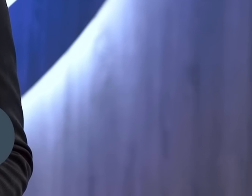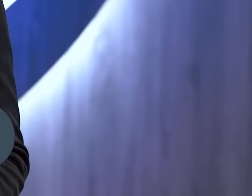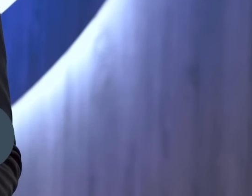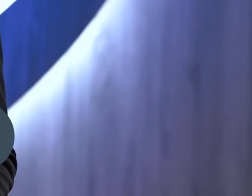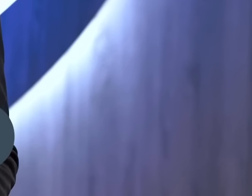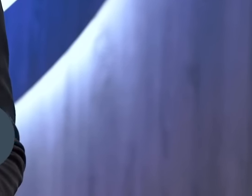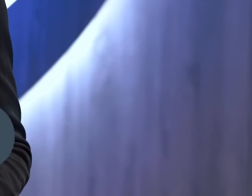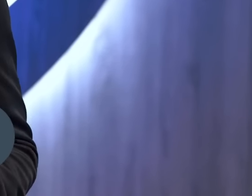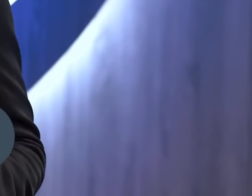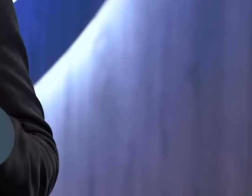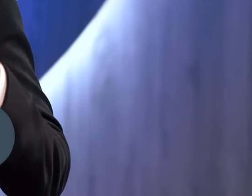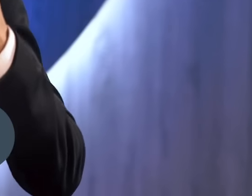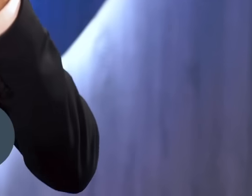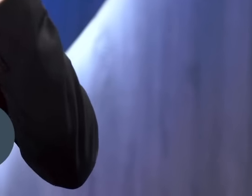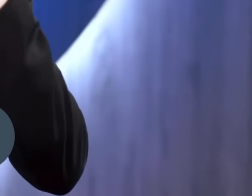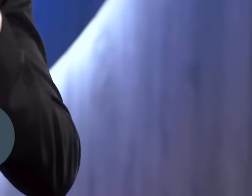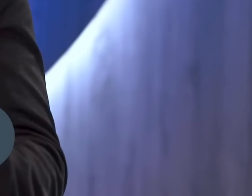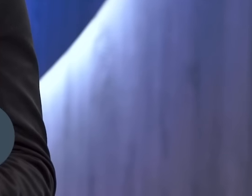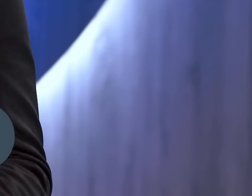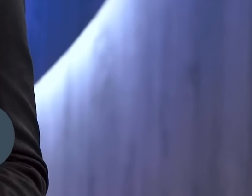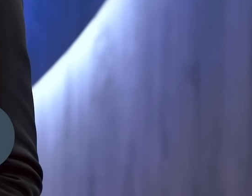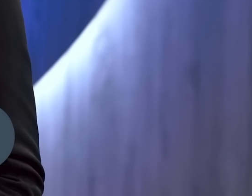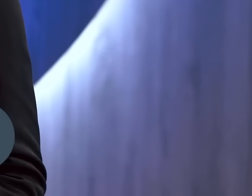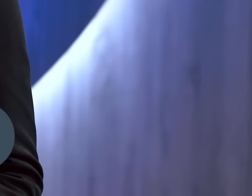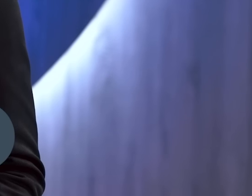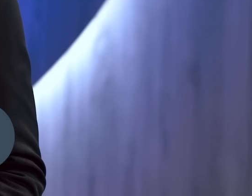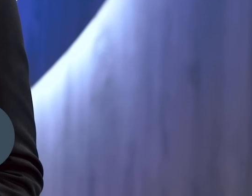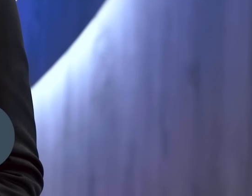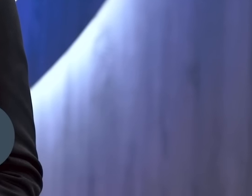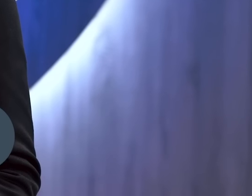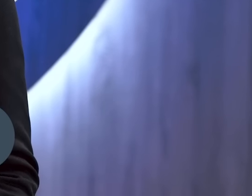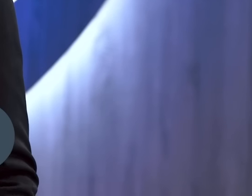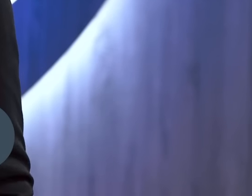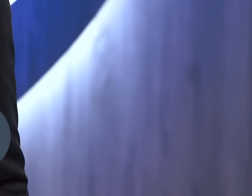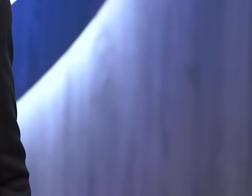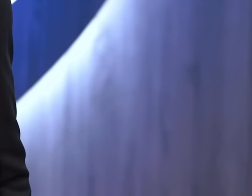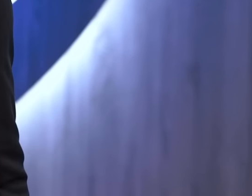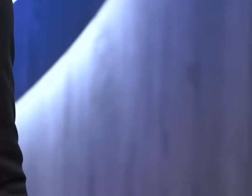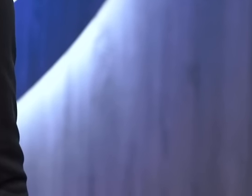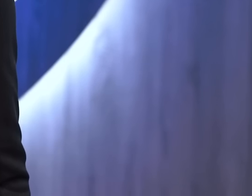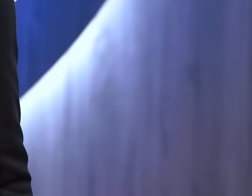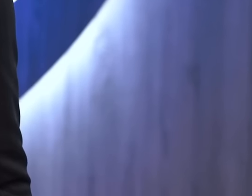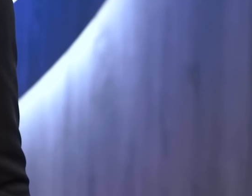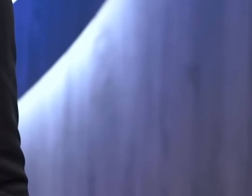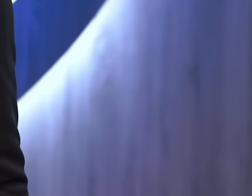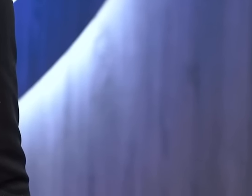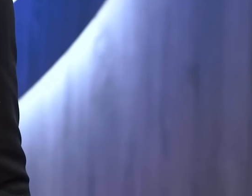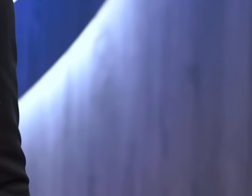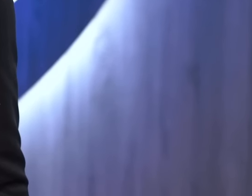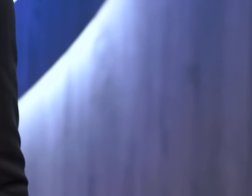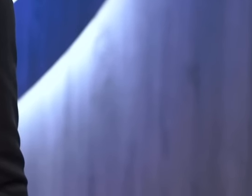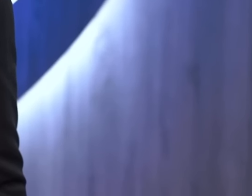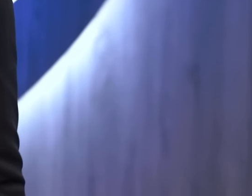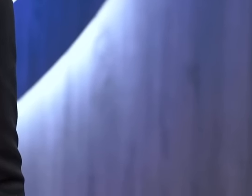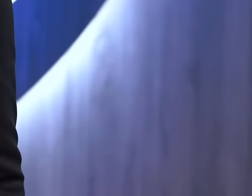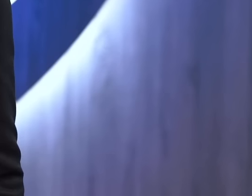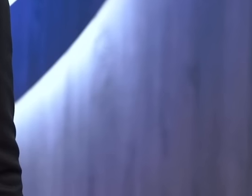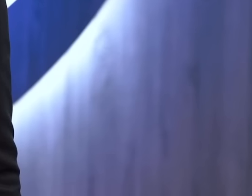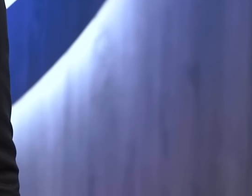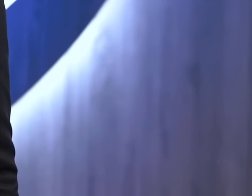vi que alguns de vocês colocou colocaram pedidos de oração agradecimentos aí no chat estou aqui para falar que a Igreja Adventista Central de